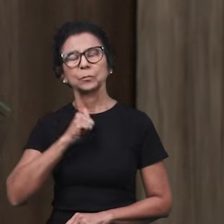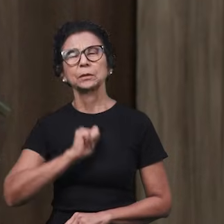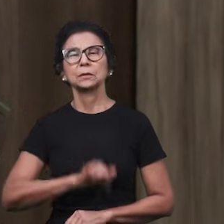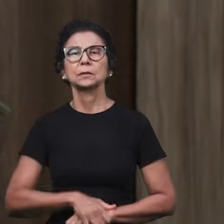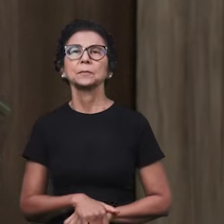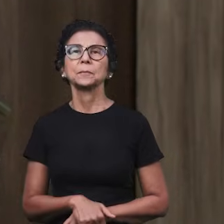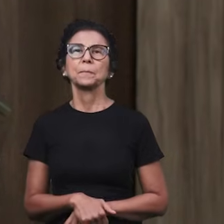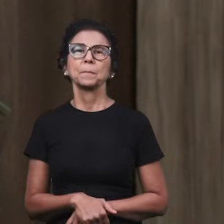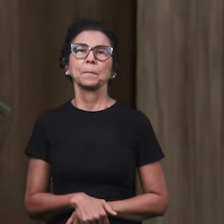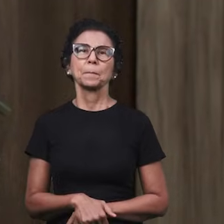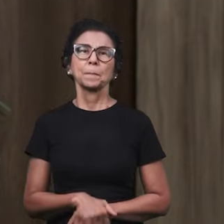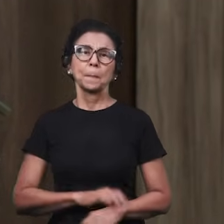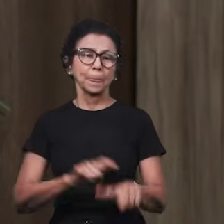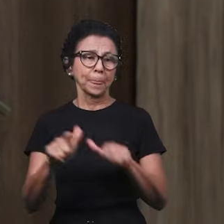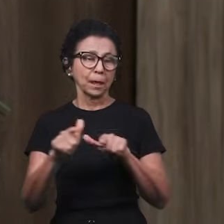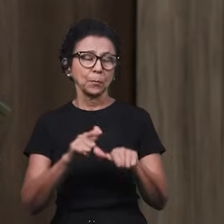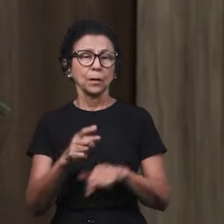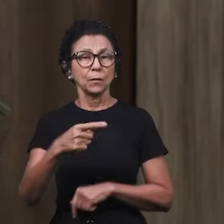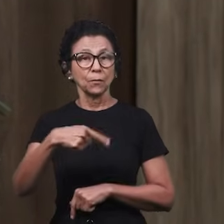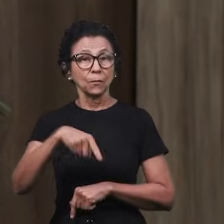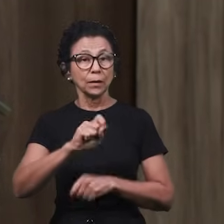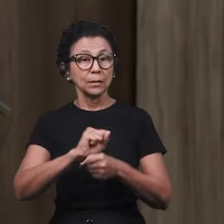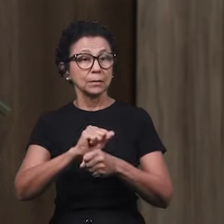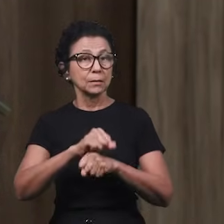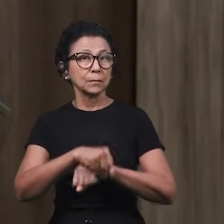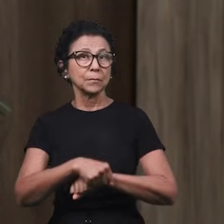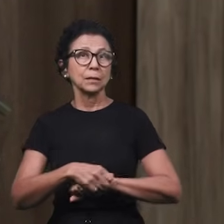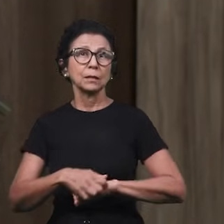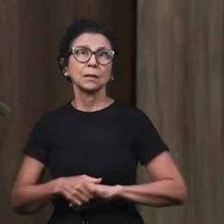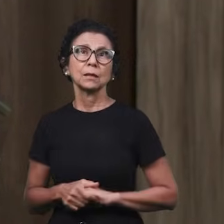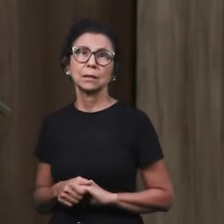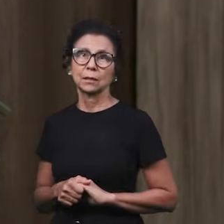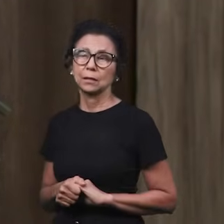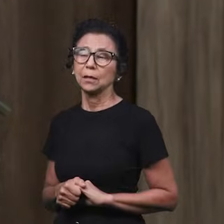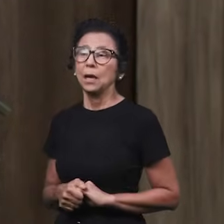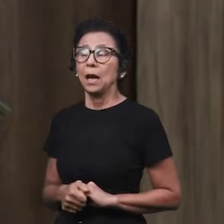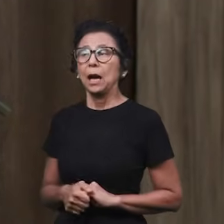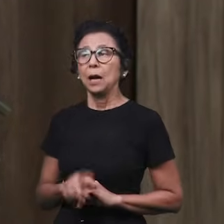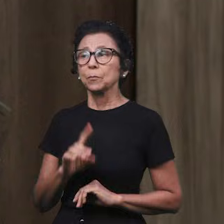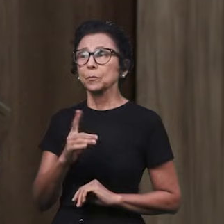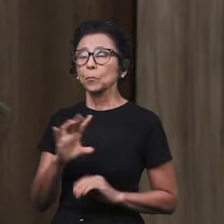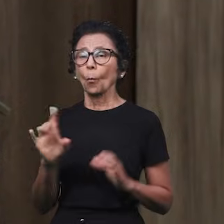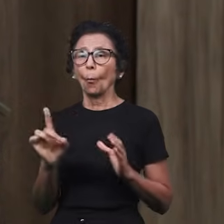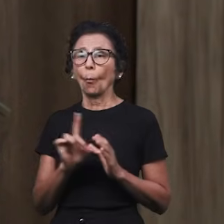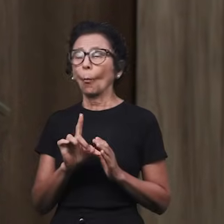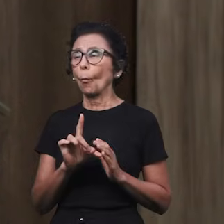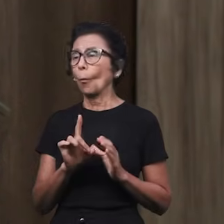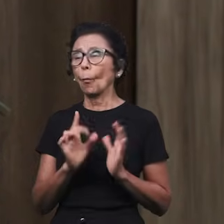se envolva. Vai para os seminários. Pri, não estou na equipe, mas eu vou para fazer